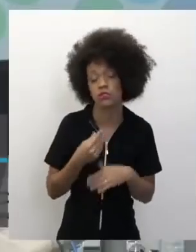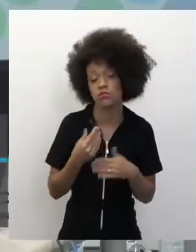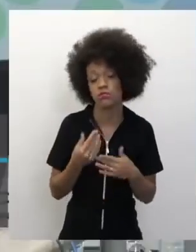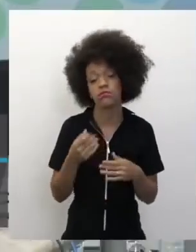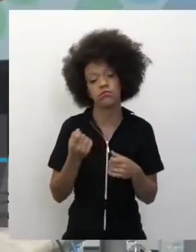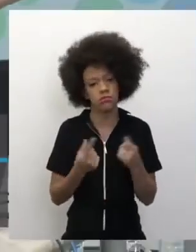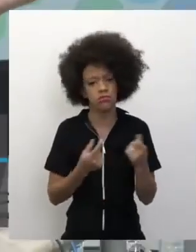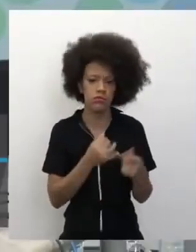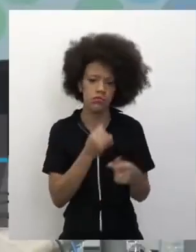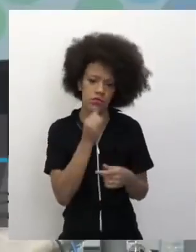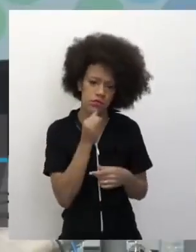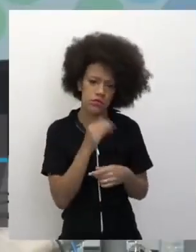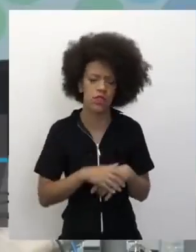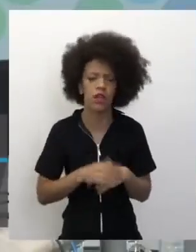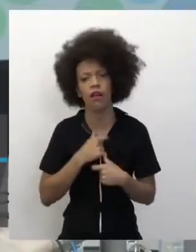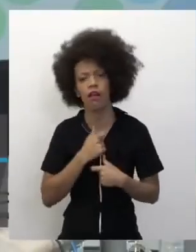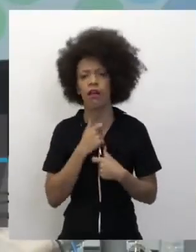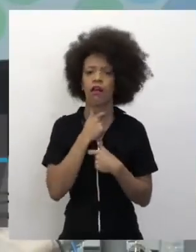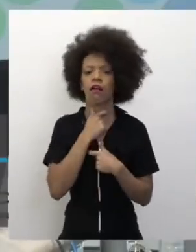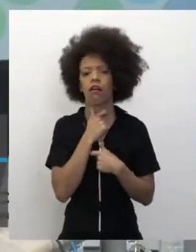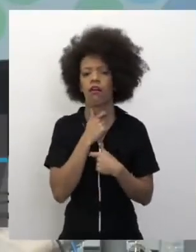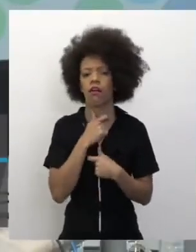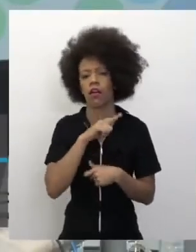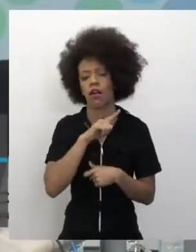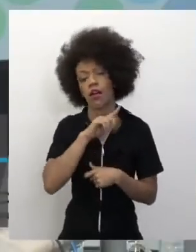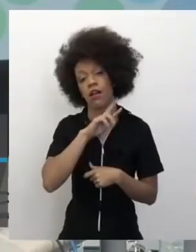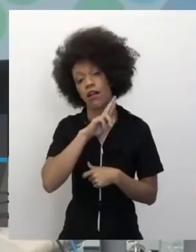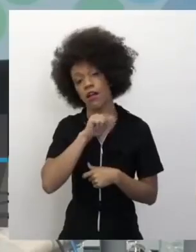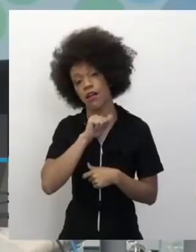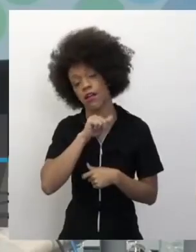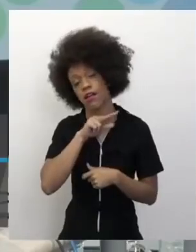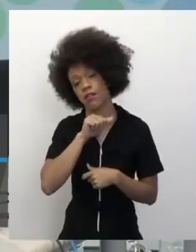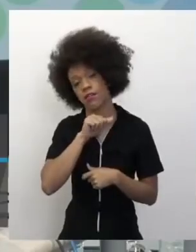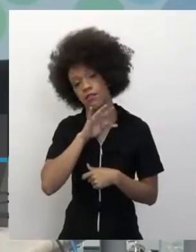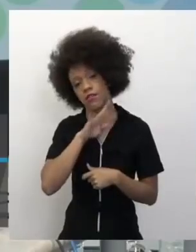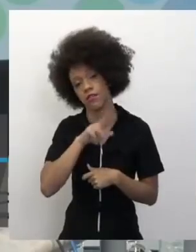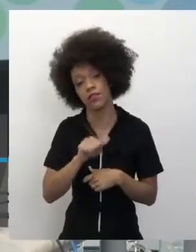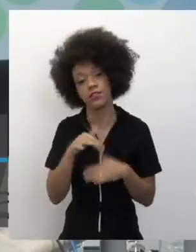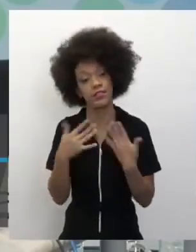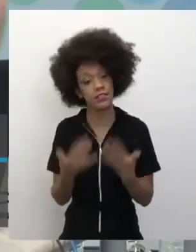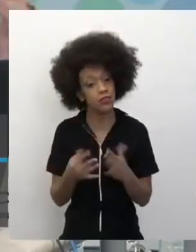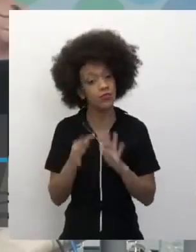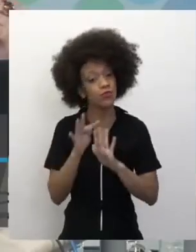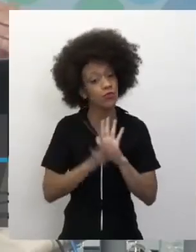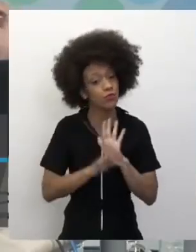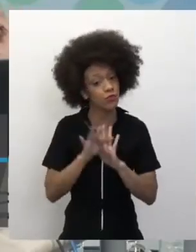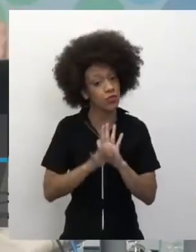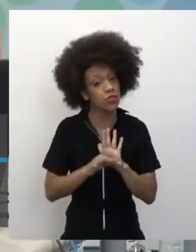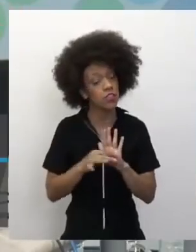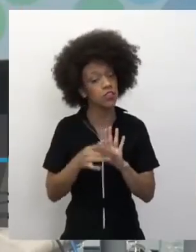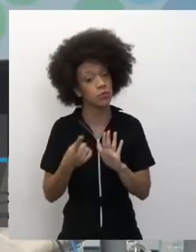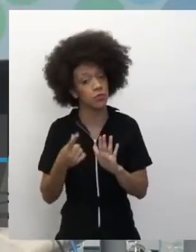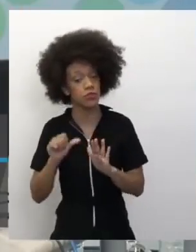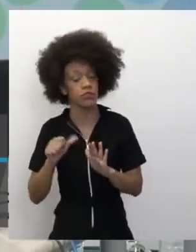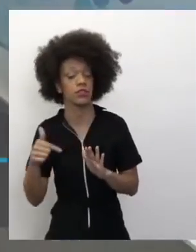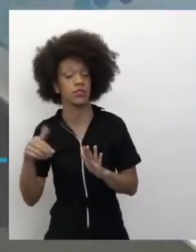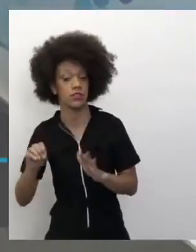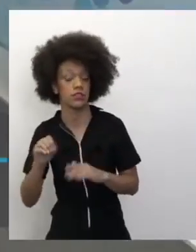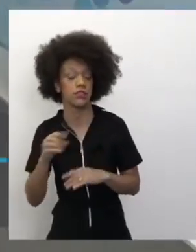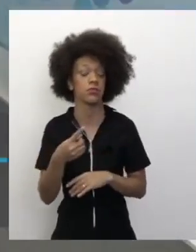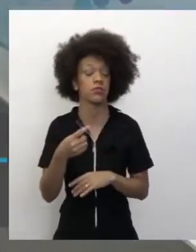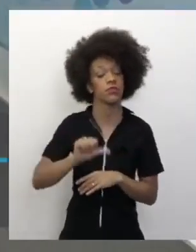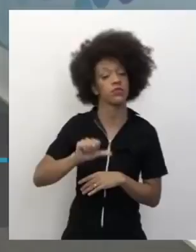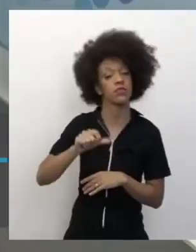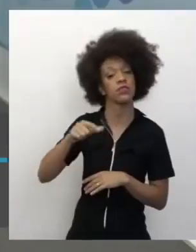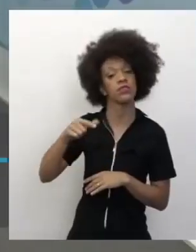coisas também, por exemplo, a gravata. Gravata. Né? Em se tratando de um texto de 70, 80, década de 70, hoje 80. A